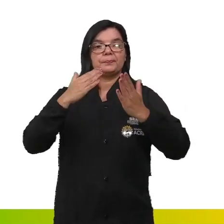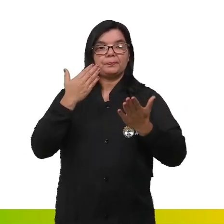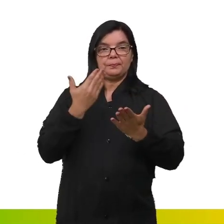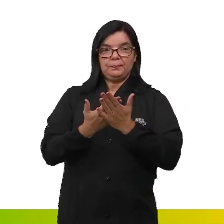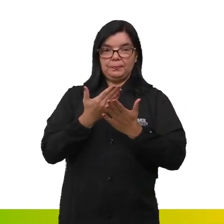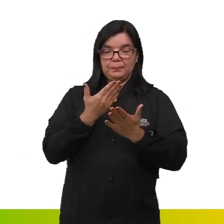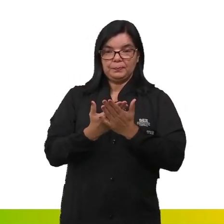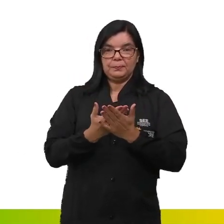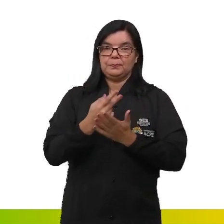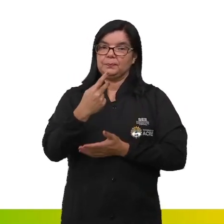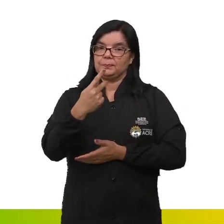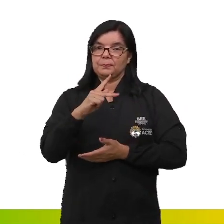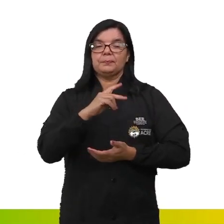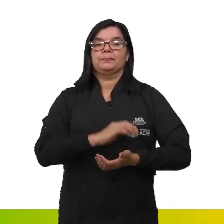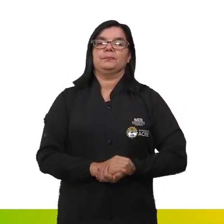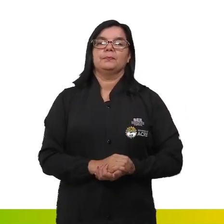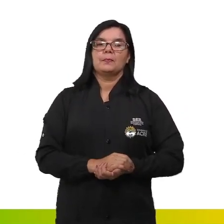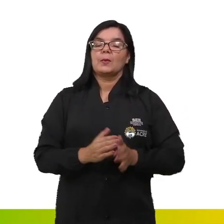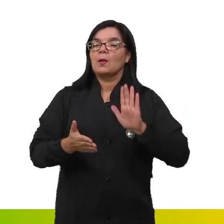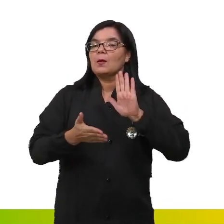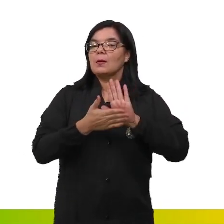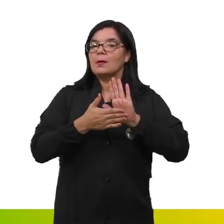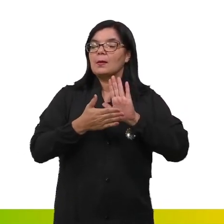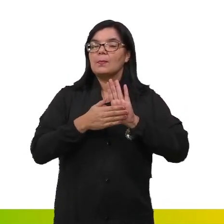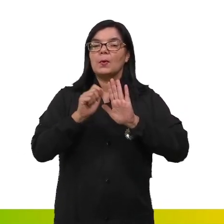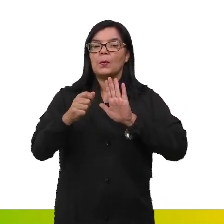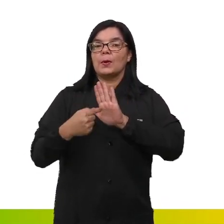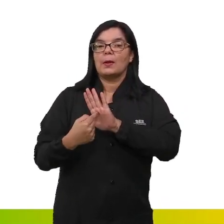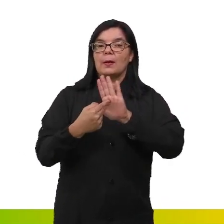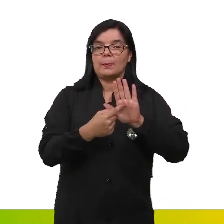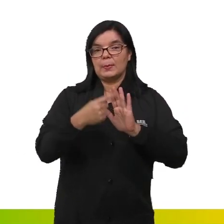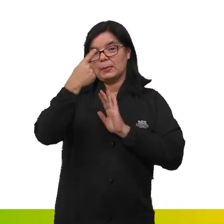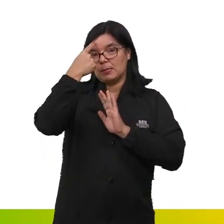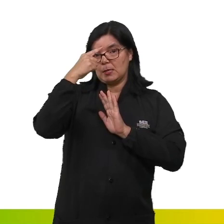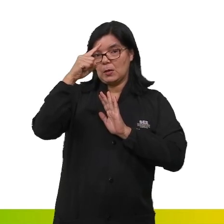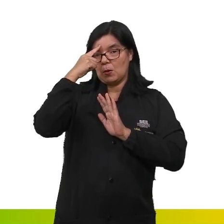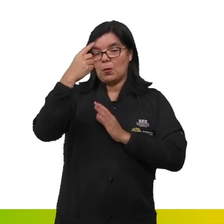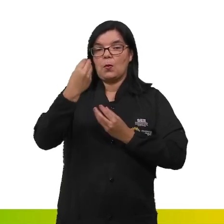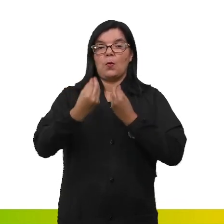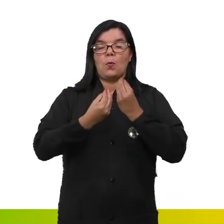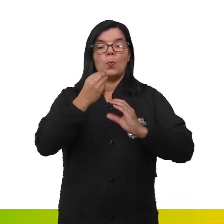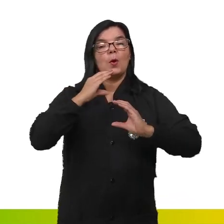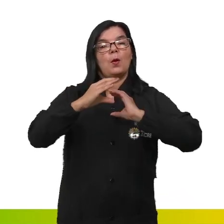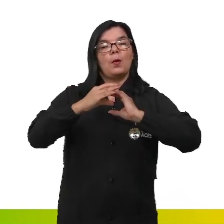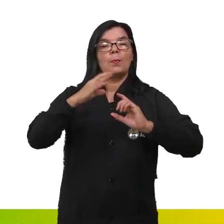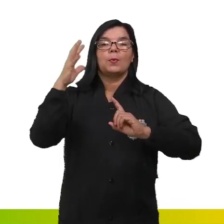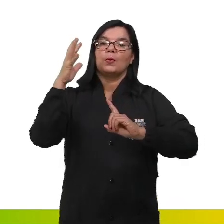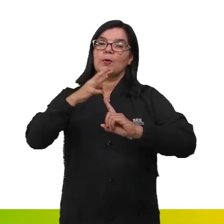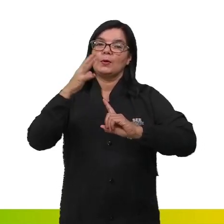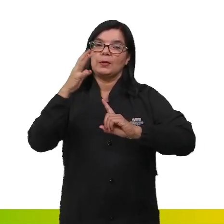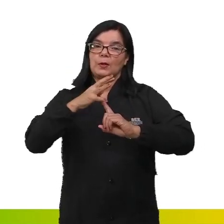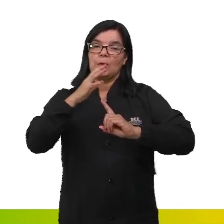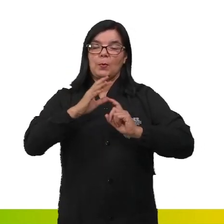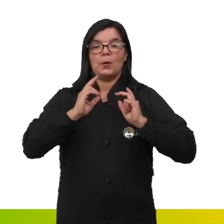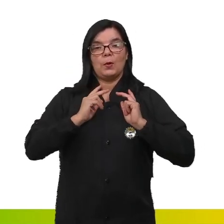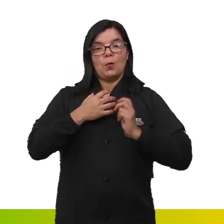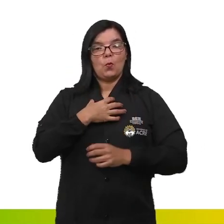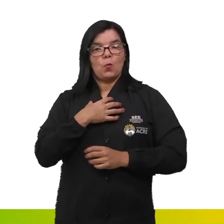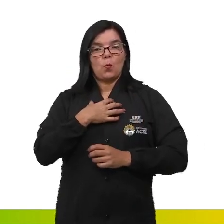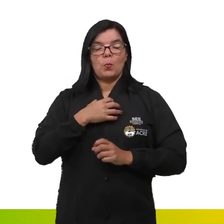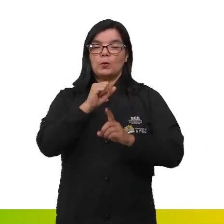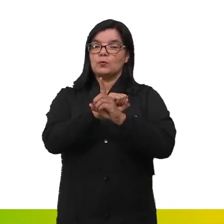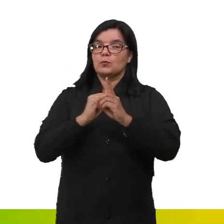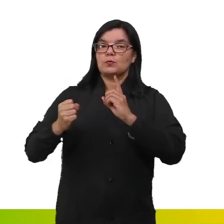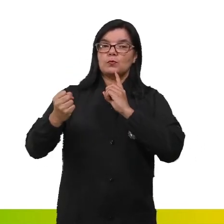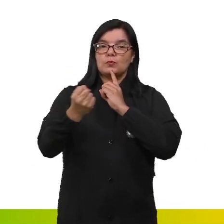em sua escola. A proposta é apresentar suas ideias sobre como a música influencia o comportamento social